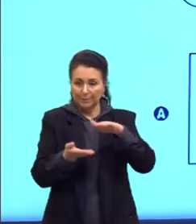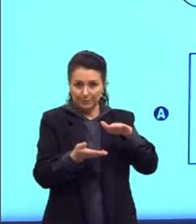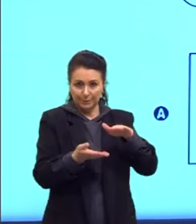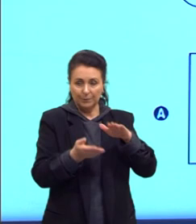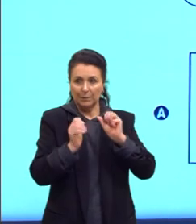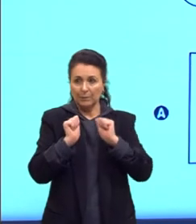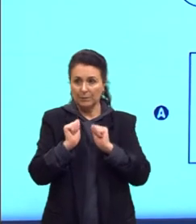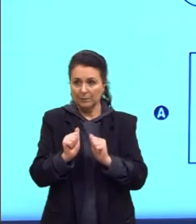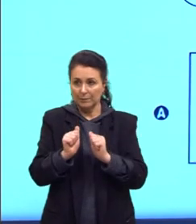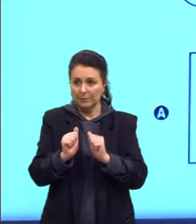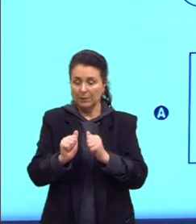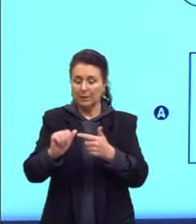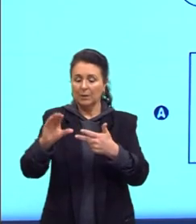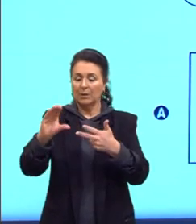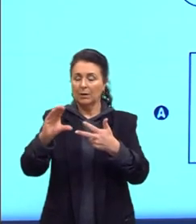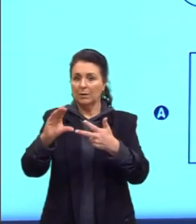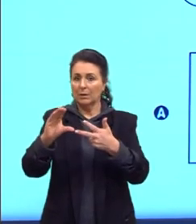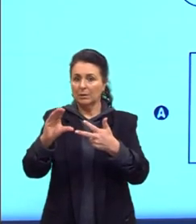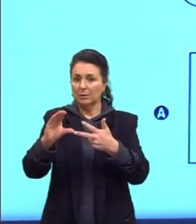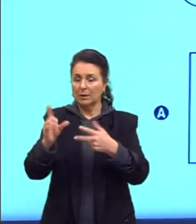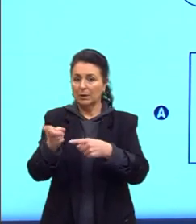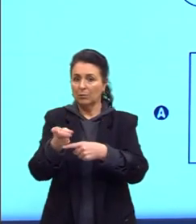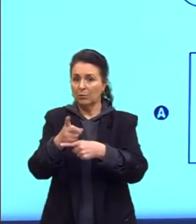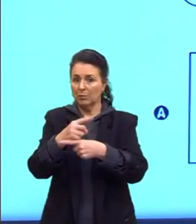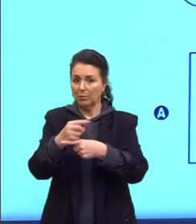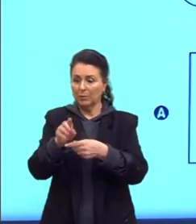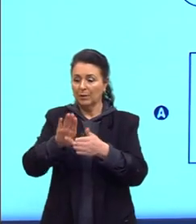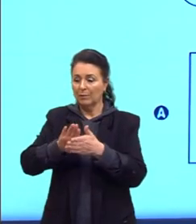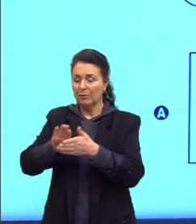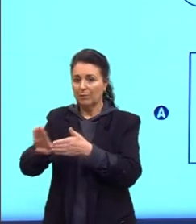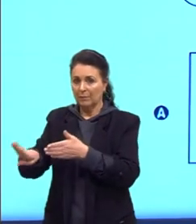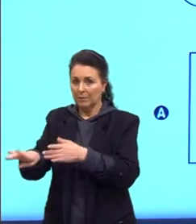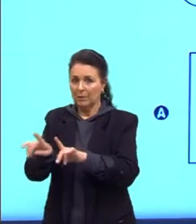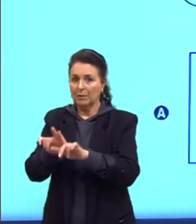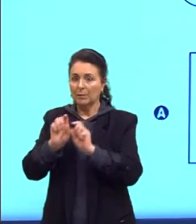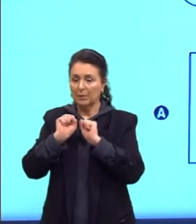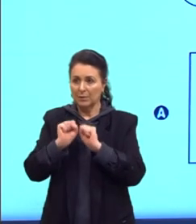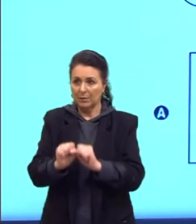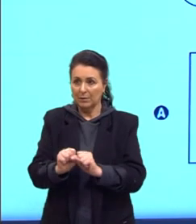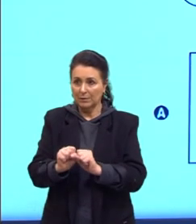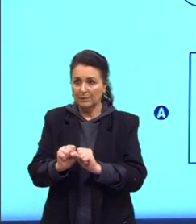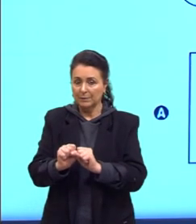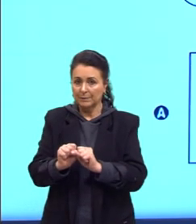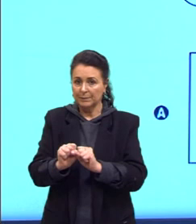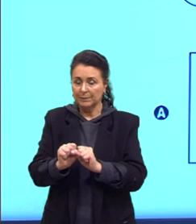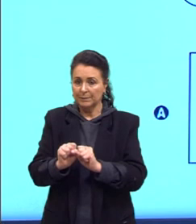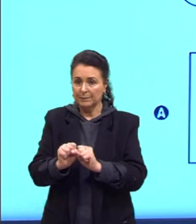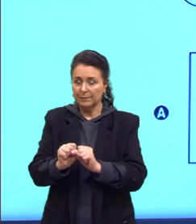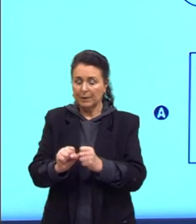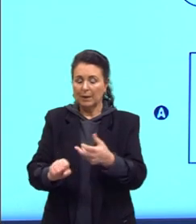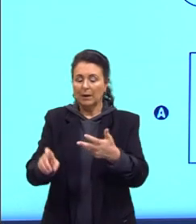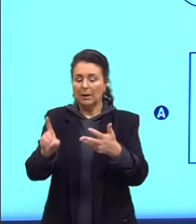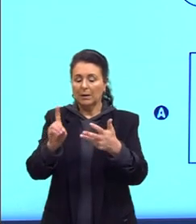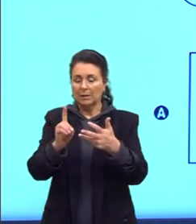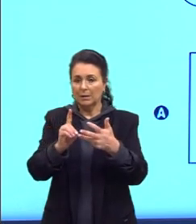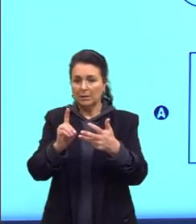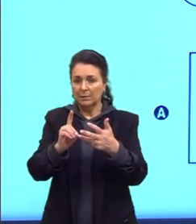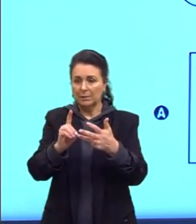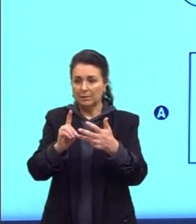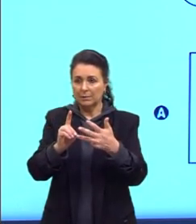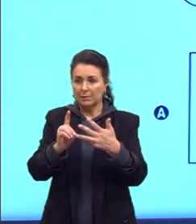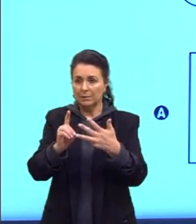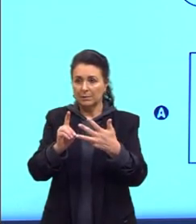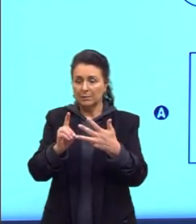esta e a letra Seu voltímetro também tá fora então também pode ser esta tá a letra de